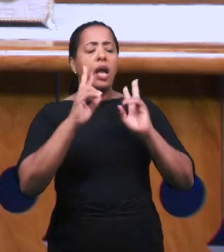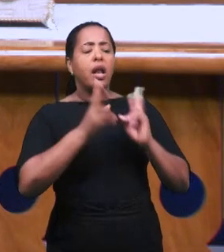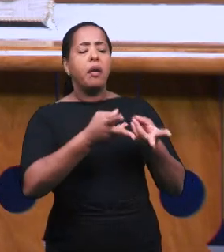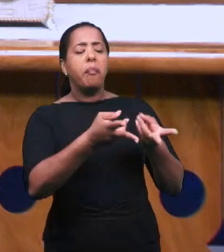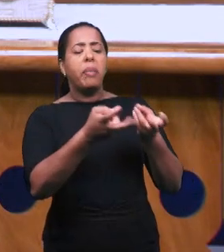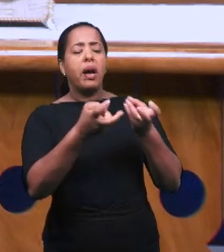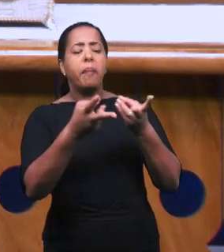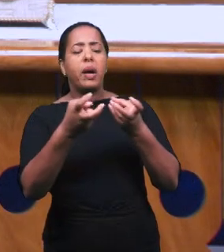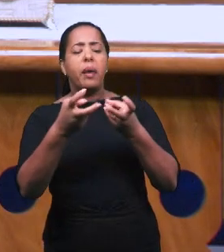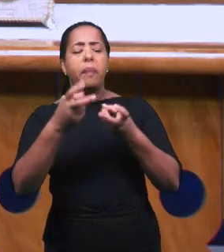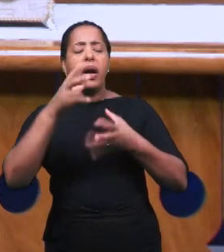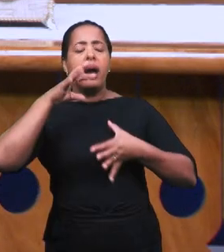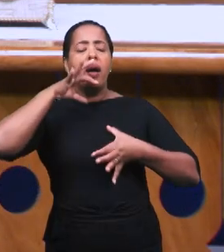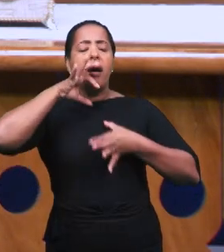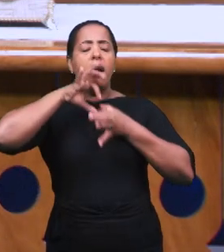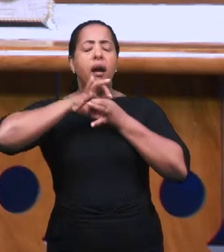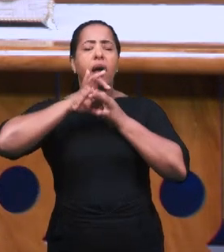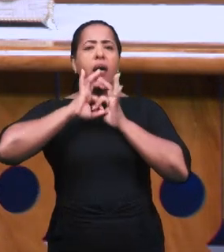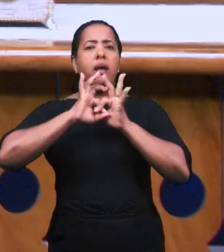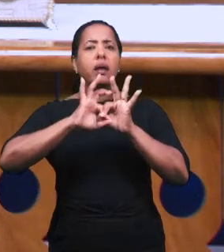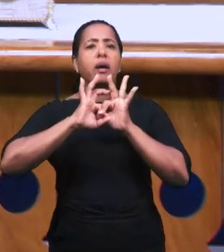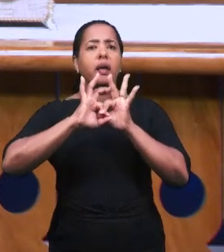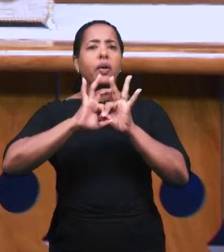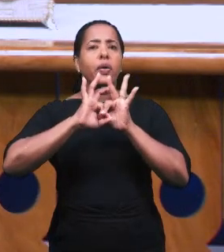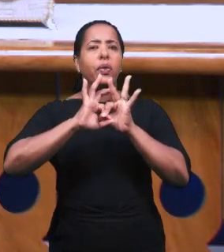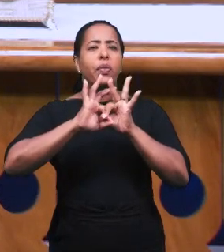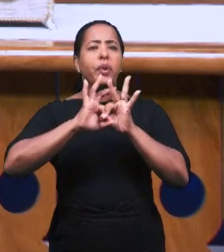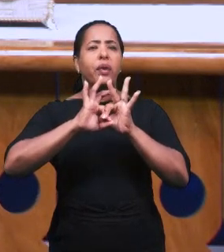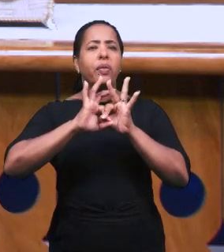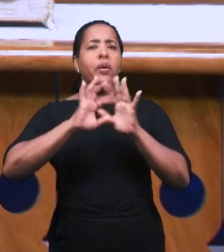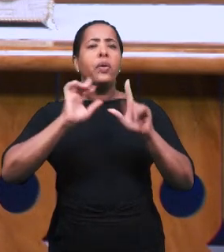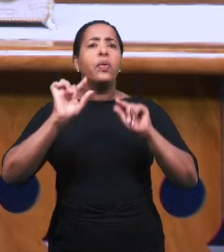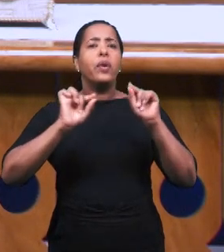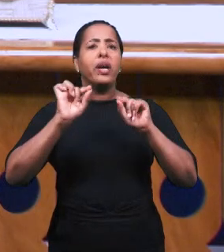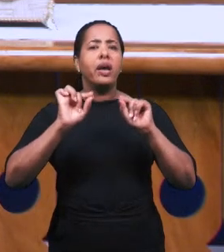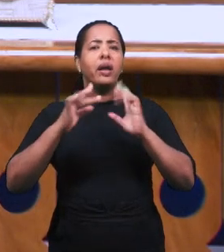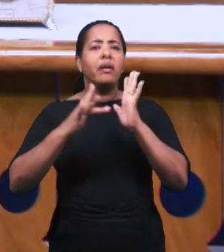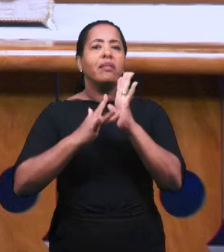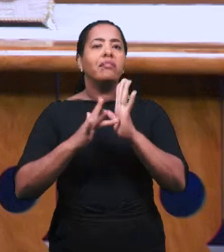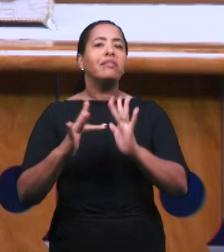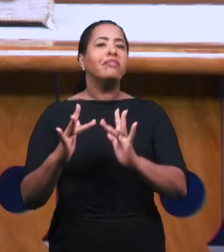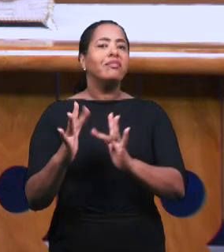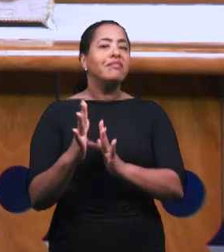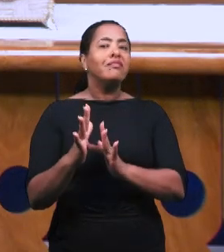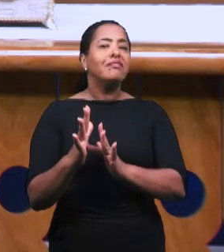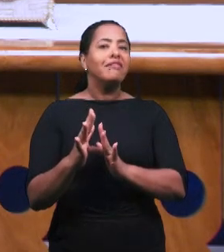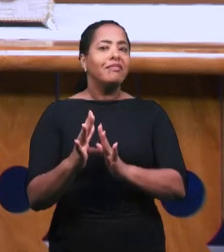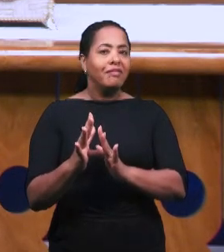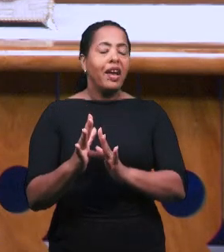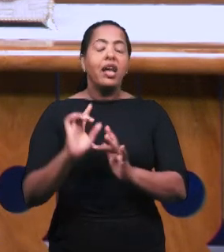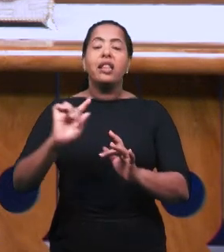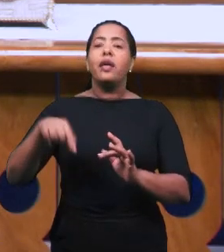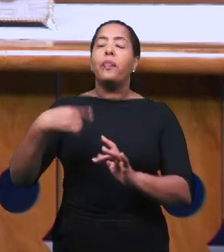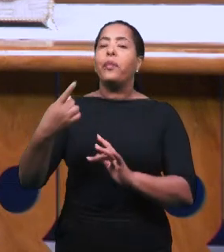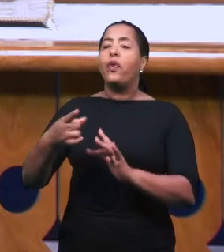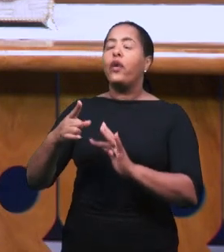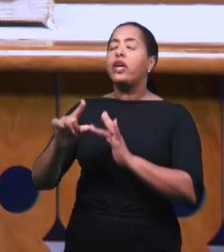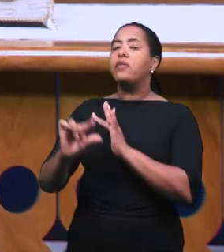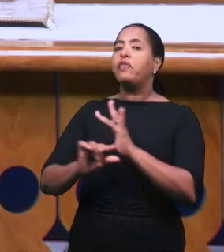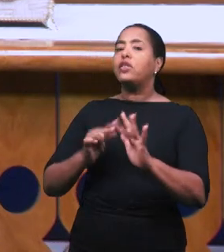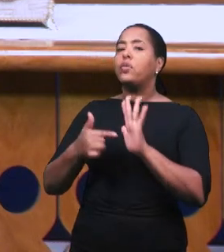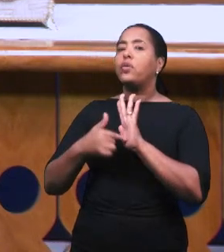cabeça e corpo. Ele vê o quem que está nessa comunhão? Jesus. Aí por isso lá na frente assim, o